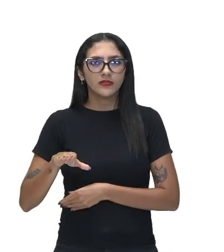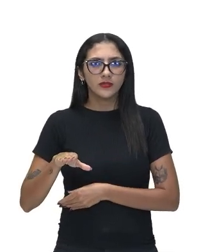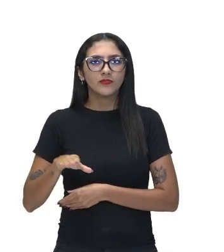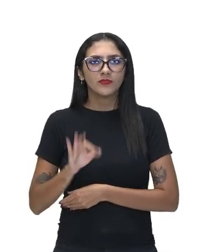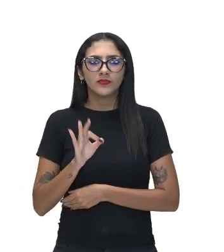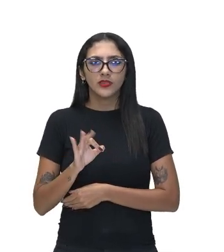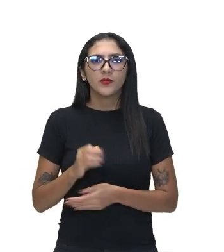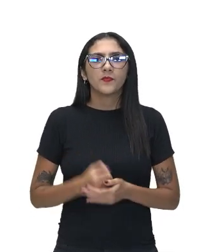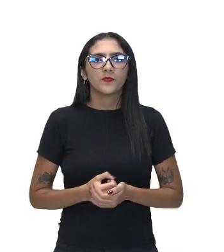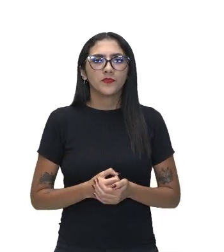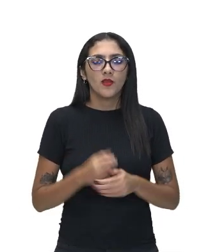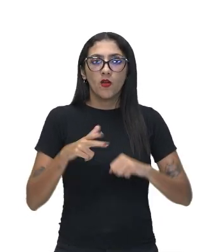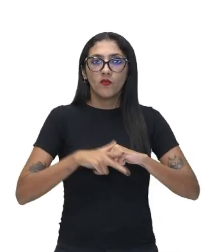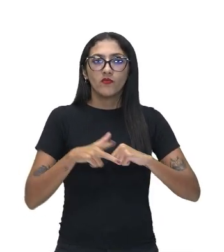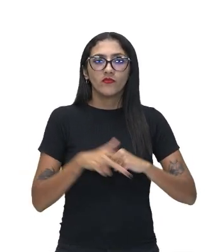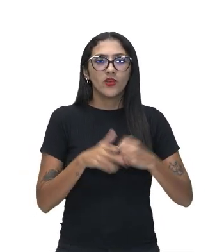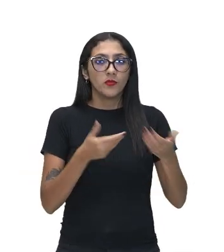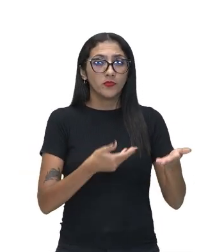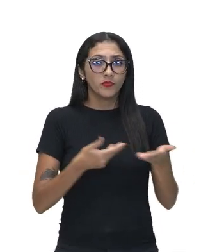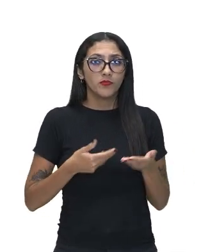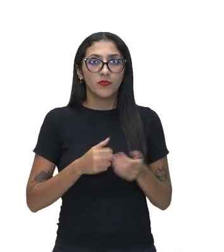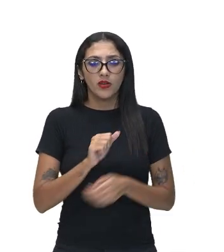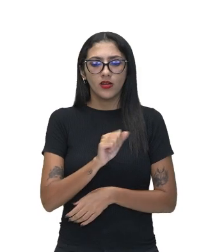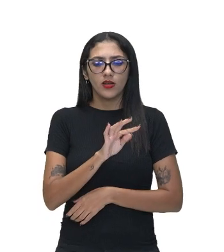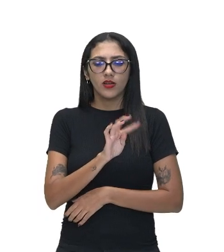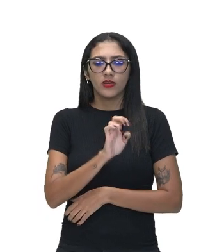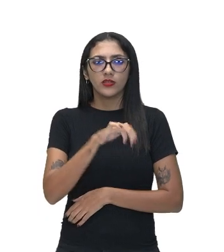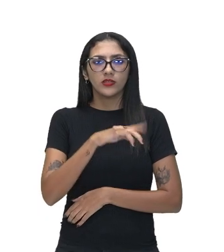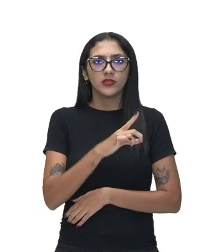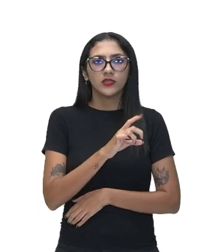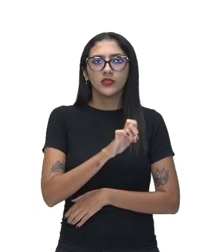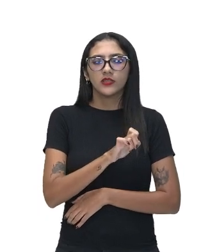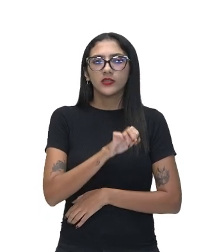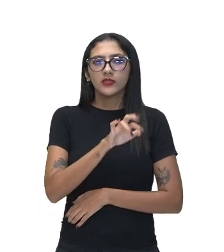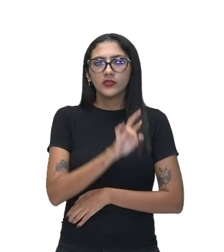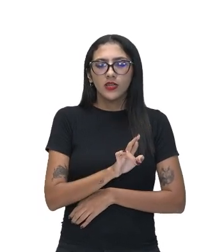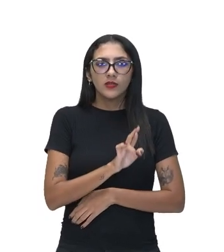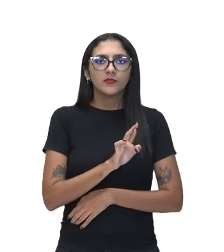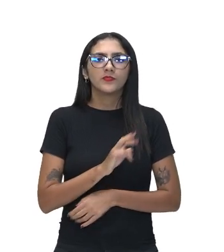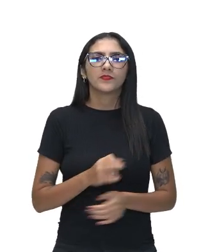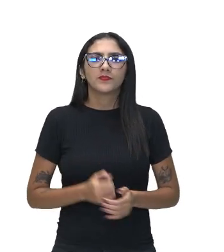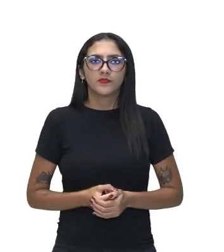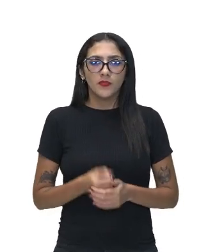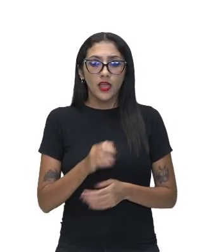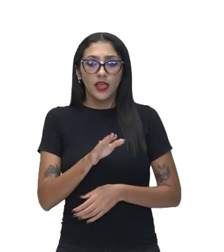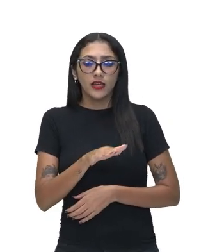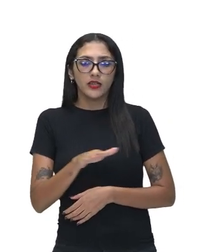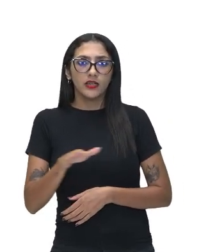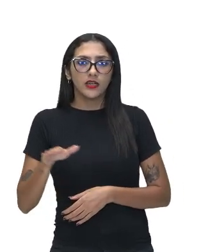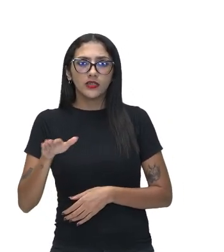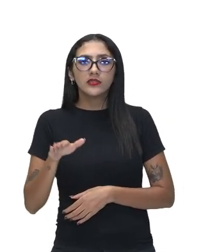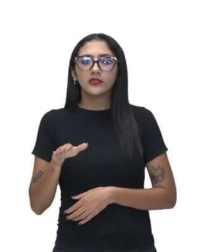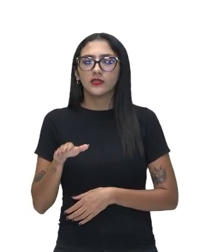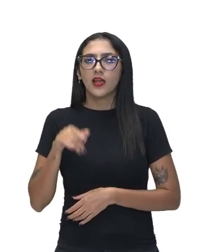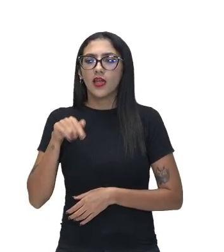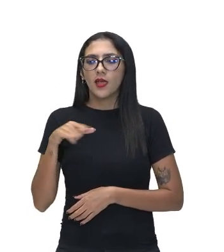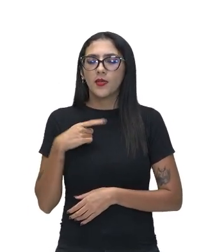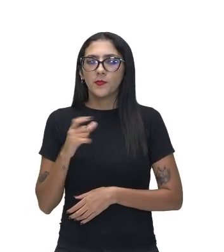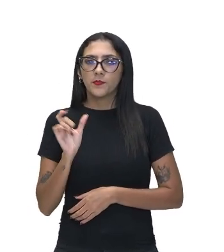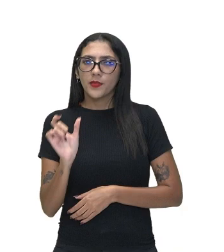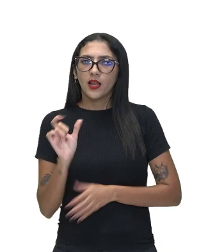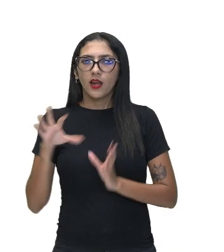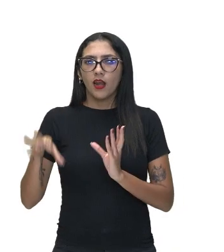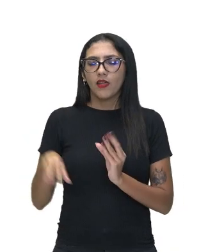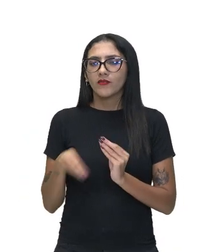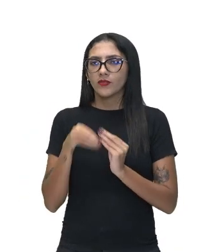o verbo atender, o termo regente, ok? E às crianças, o termo regido, ok? Então, observem aí